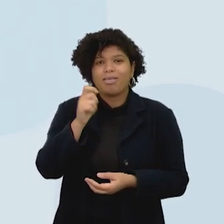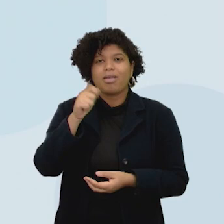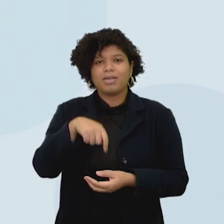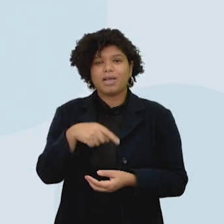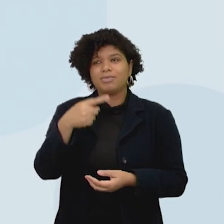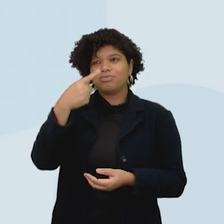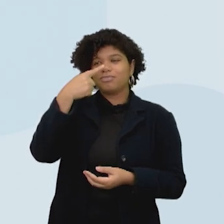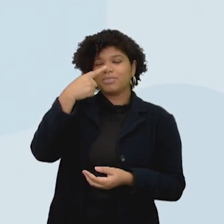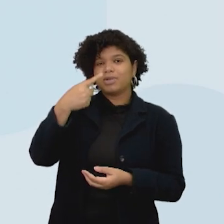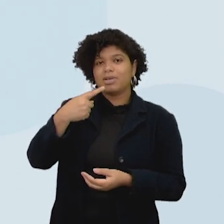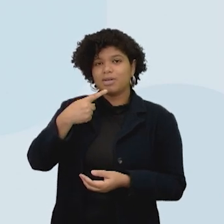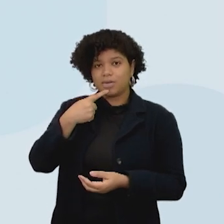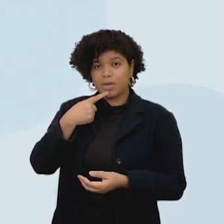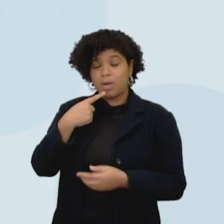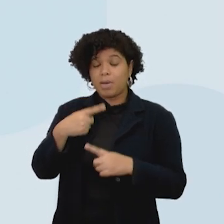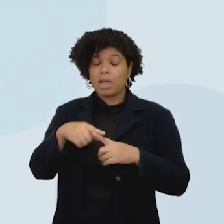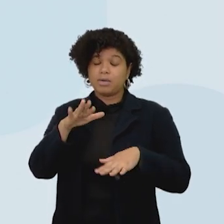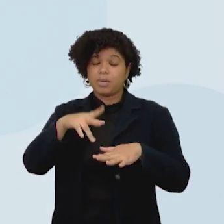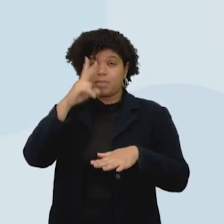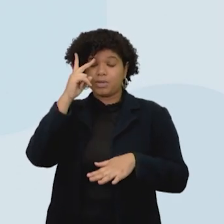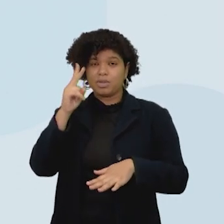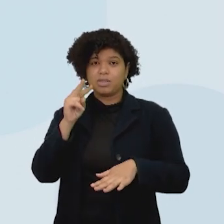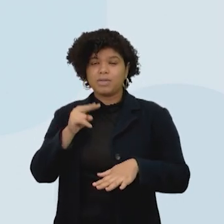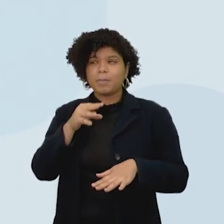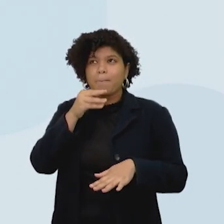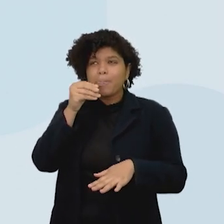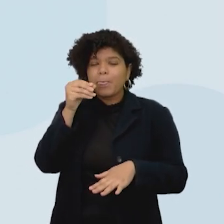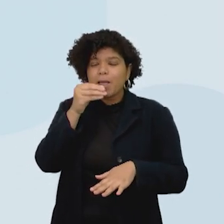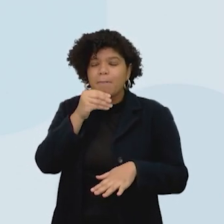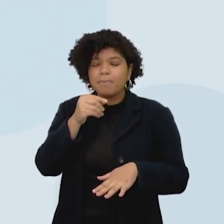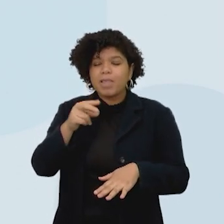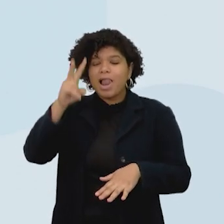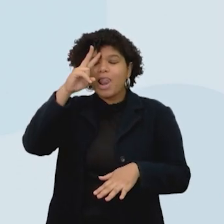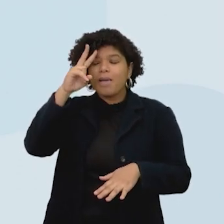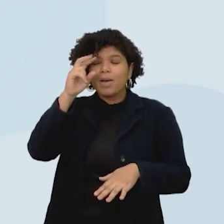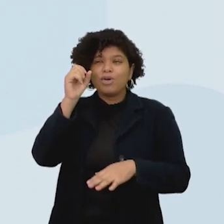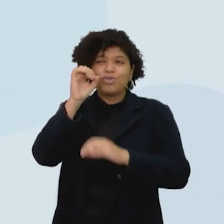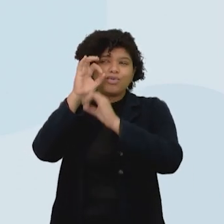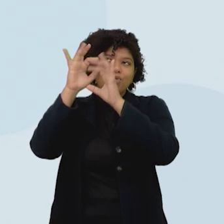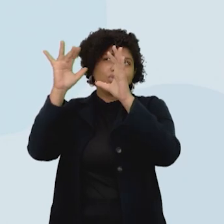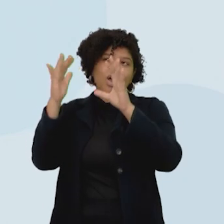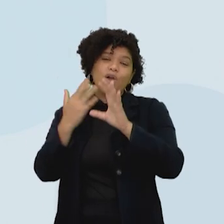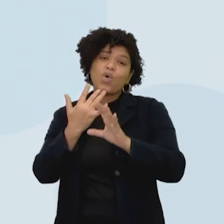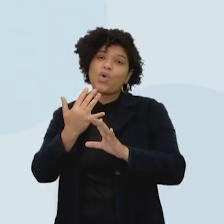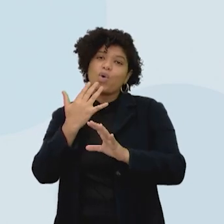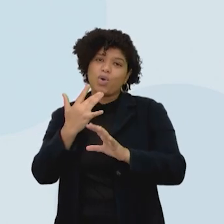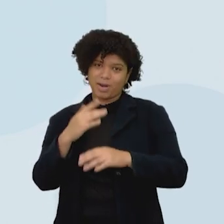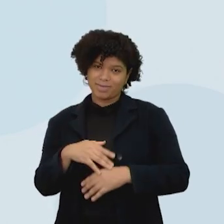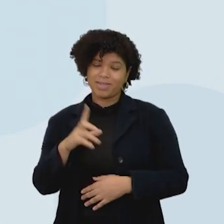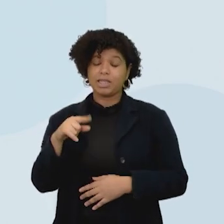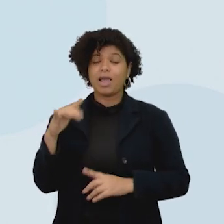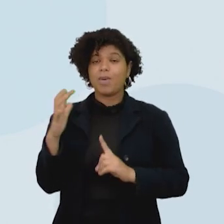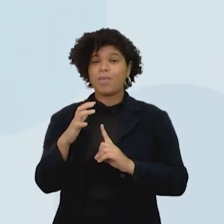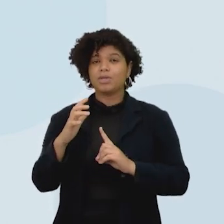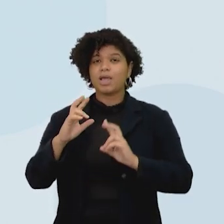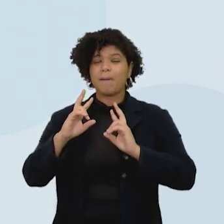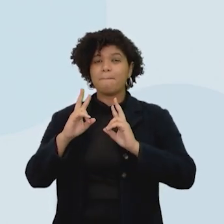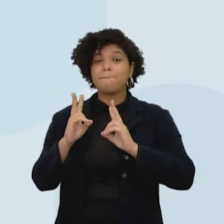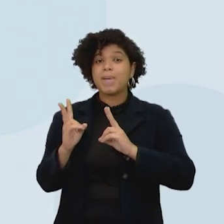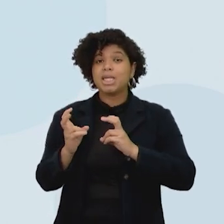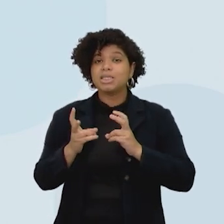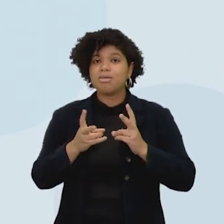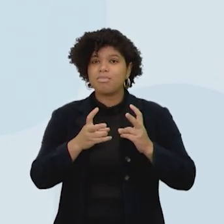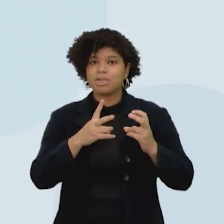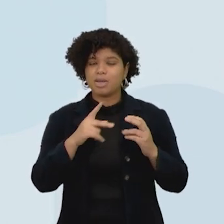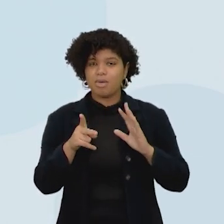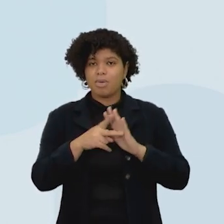As pessoas associam certas cores com determinados sabores. Por causa disso, a cor do alimento tem a capacidade de influenciar na percepção do sabor